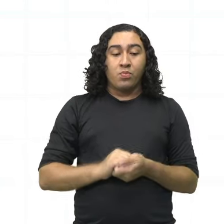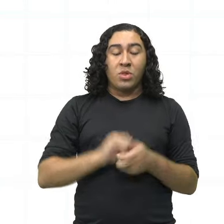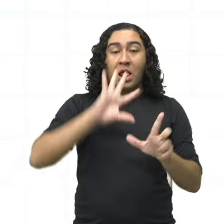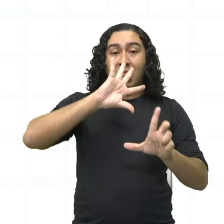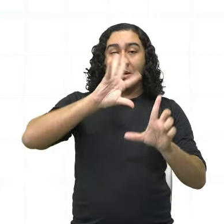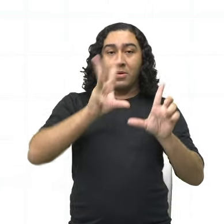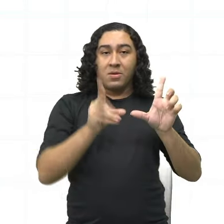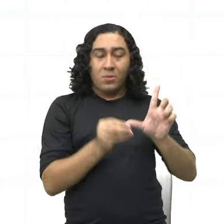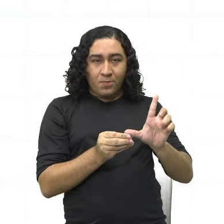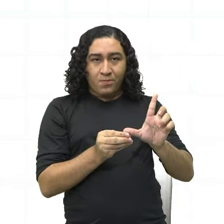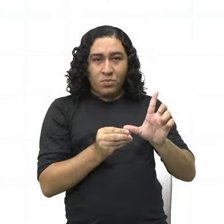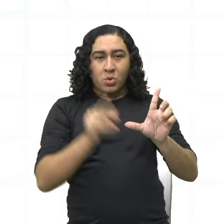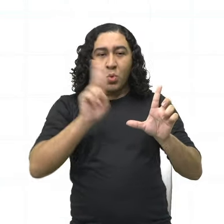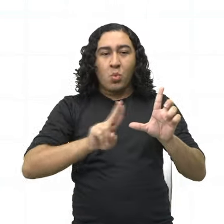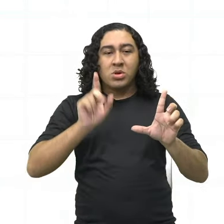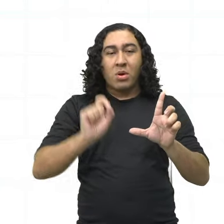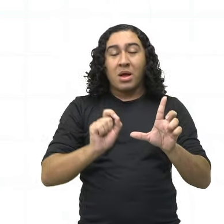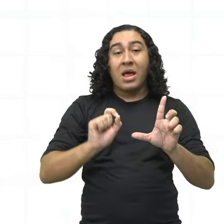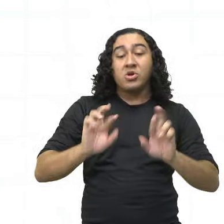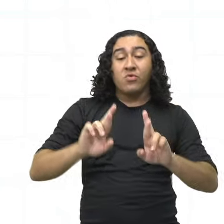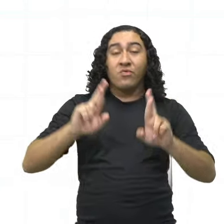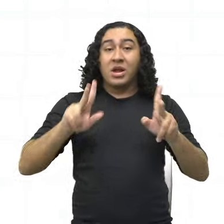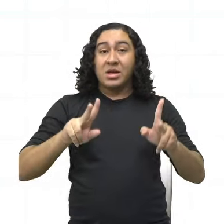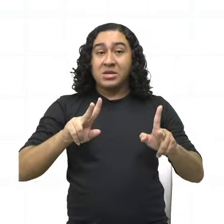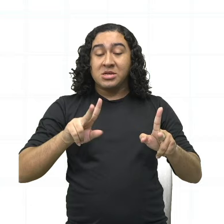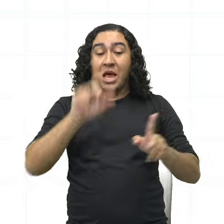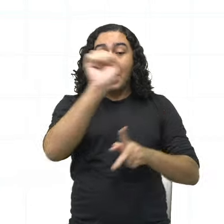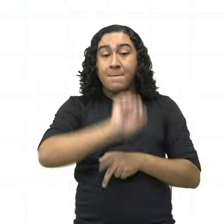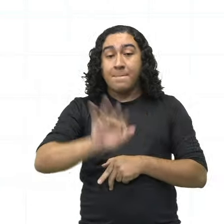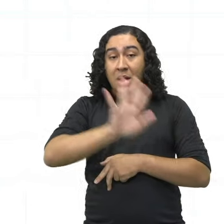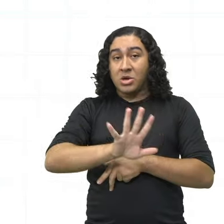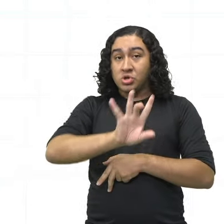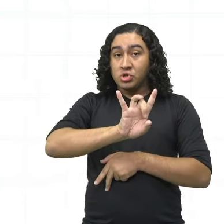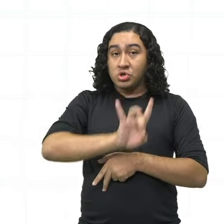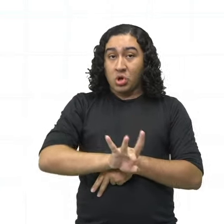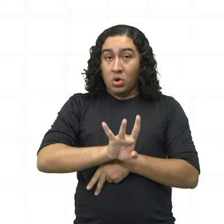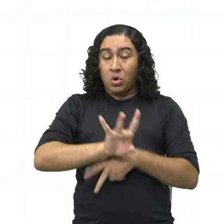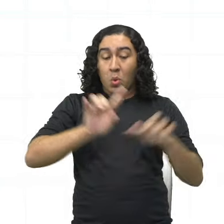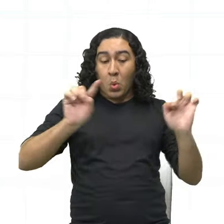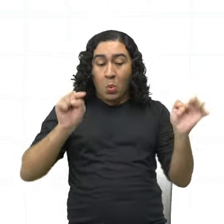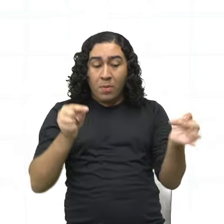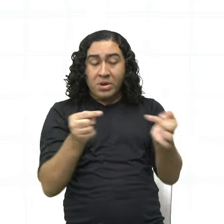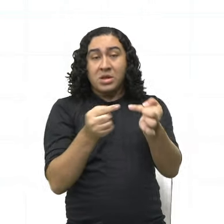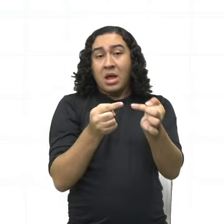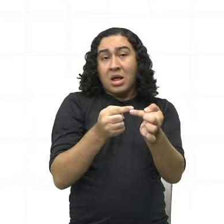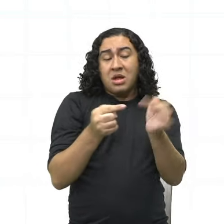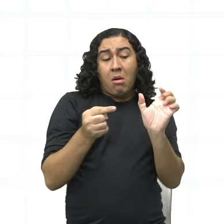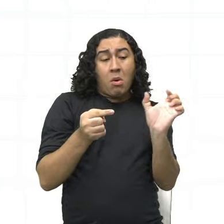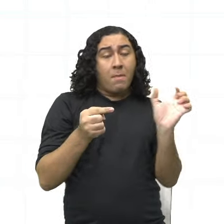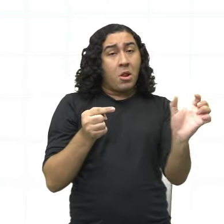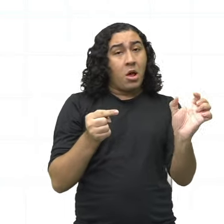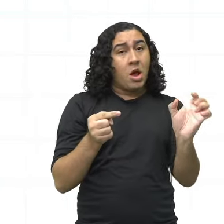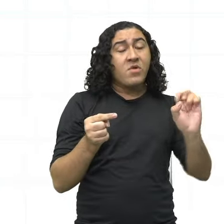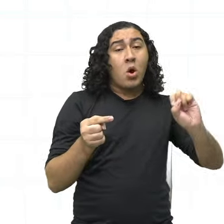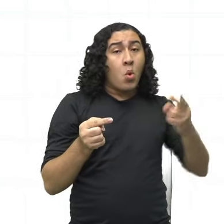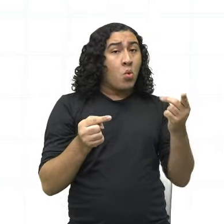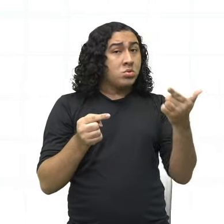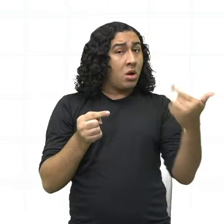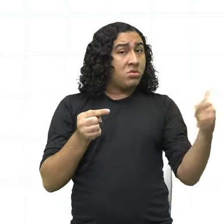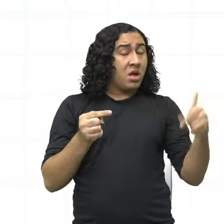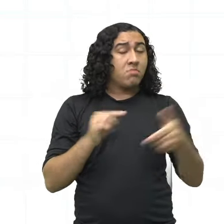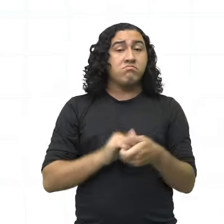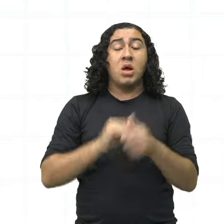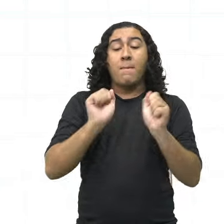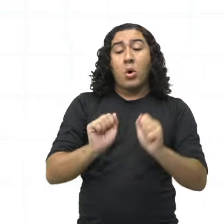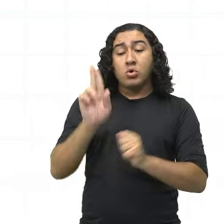verbal. Nós já estudamos isso, né? Lembram lá da linguagem não verbal, combinada ou não com a verbal. Então eu posso utilizar somente